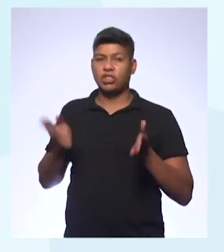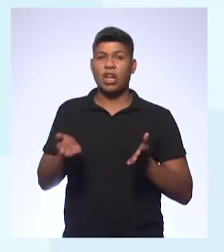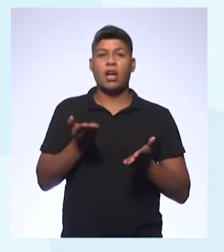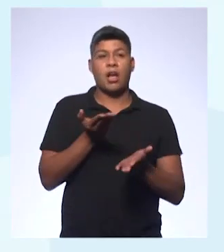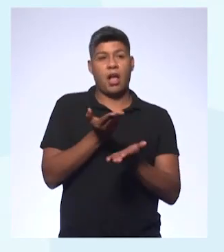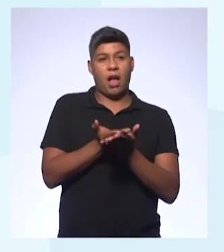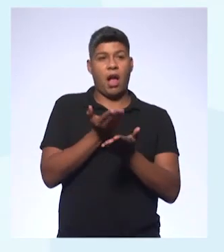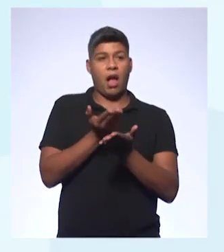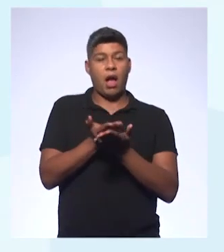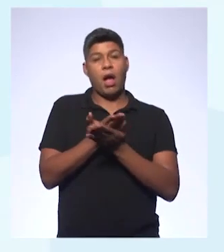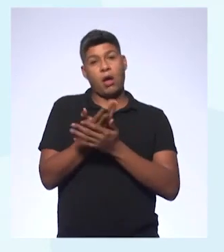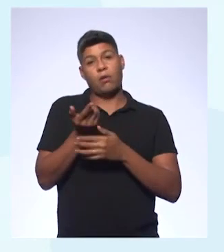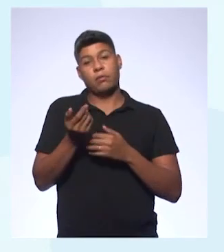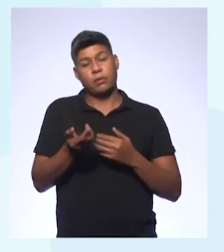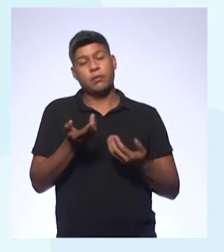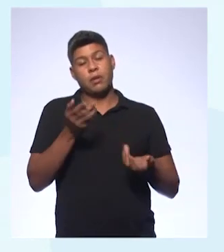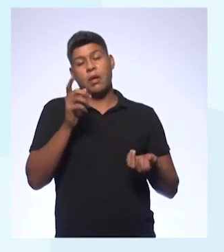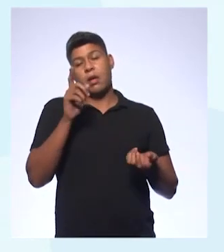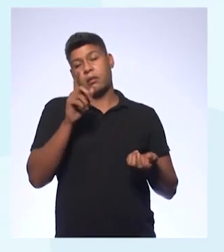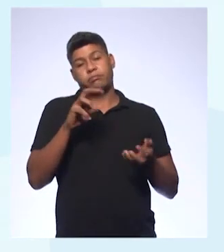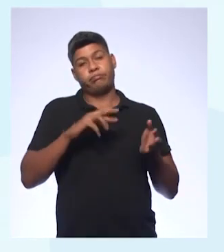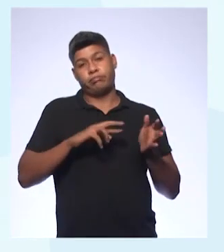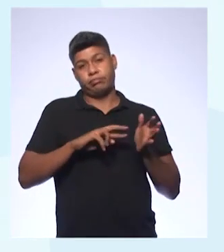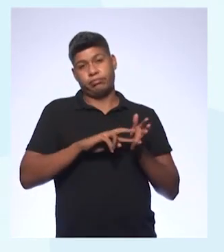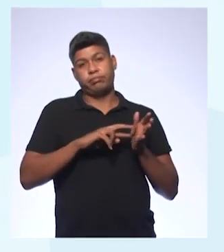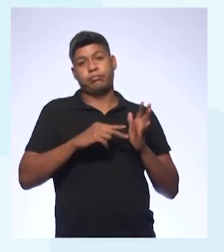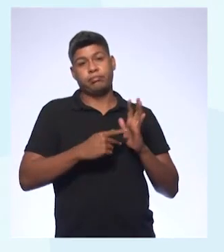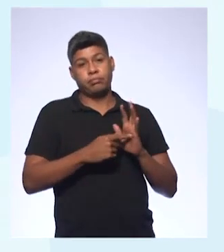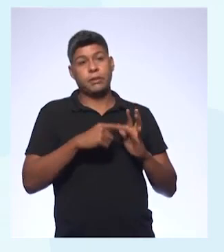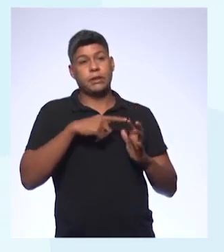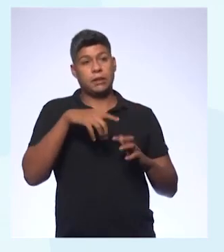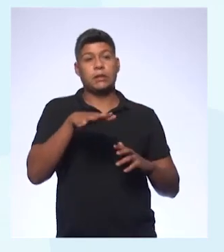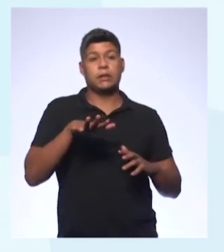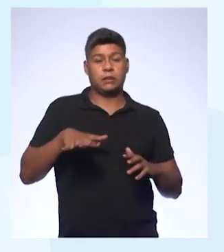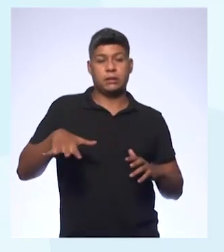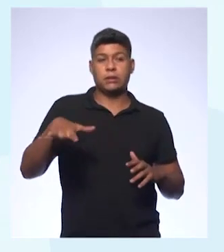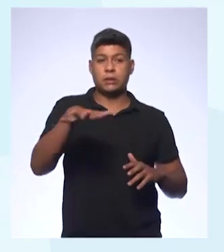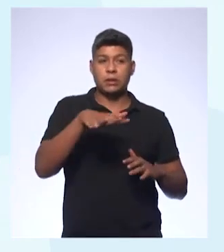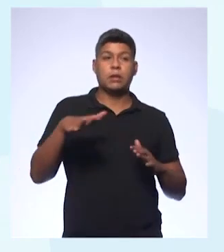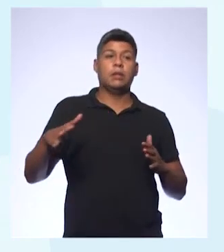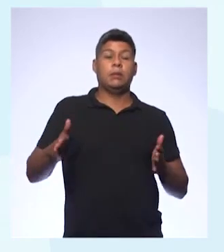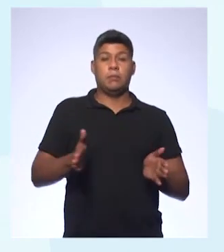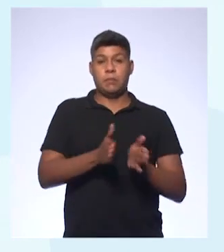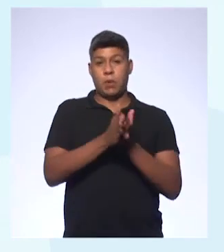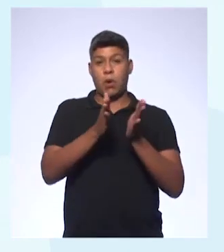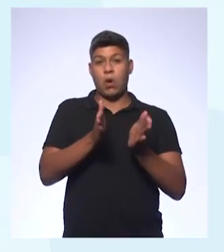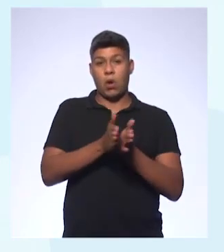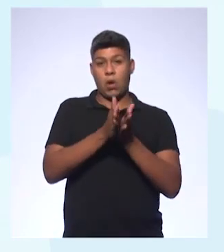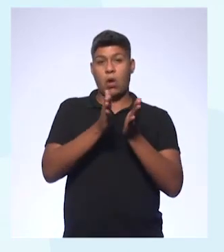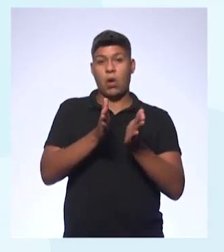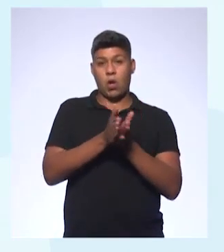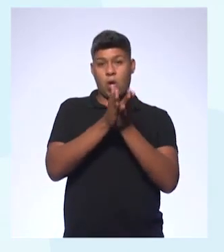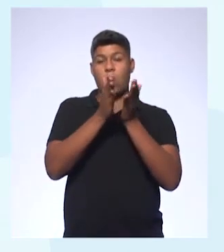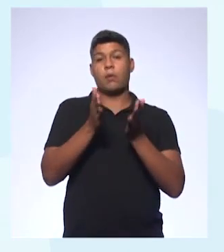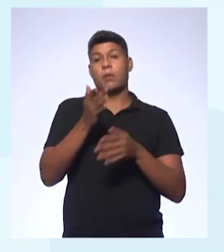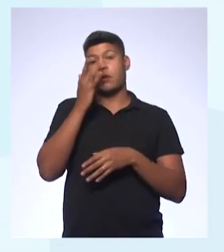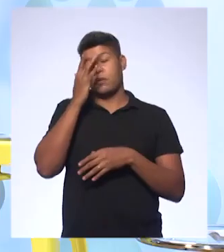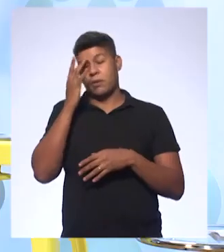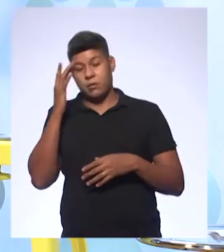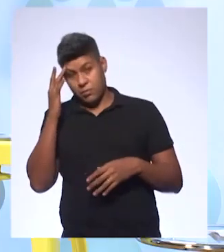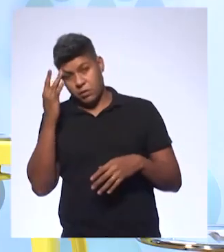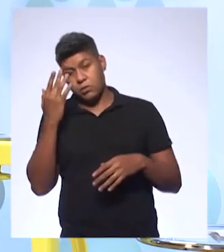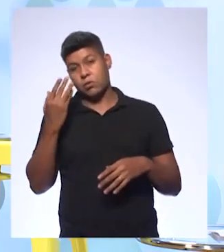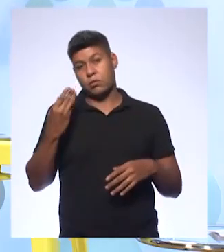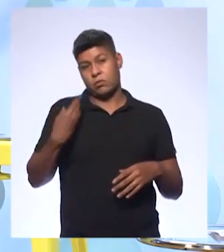outras aulas e ela é muito representativa. Nós temos aí um cenário de periferia e um cenário de um centro urbano com